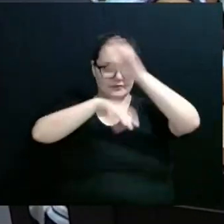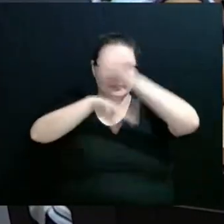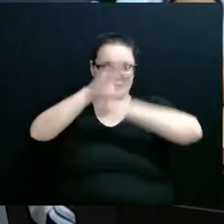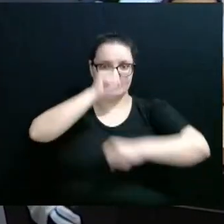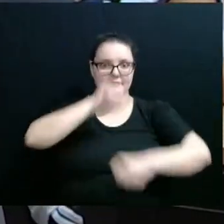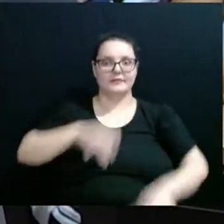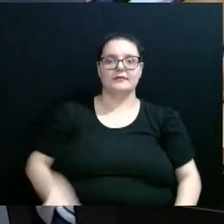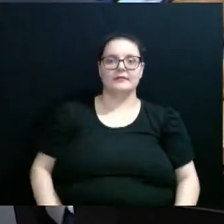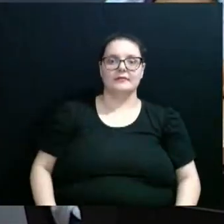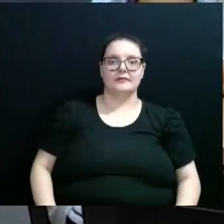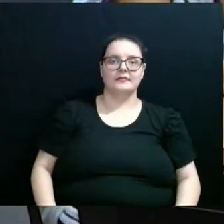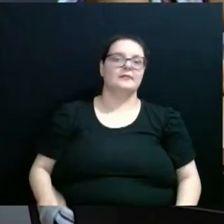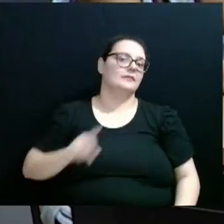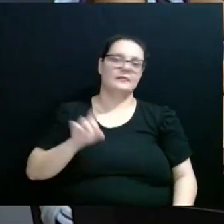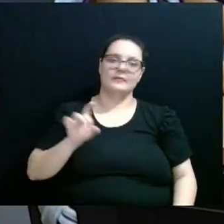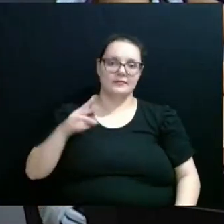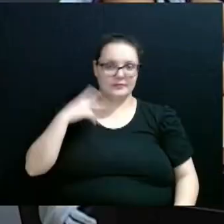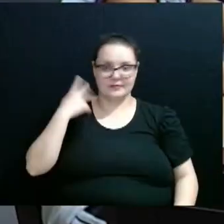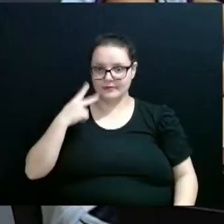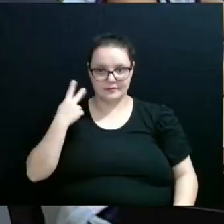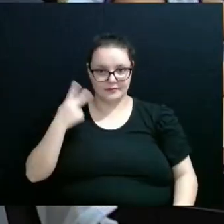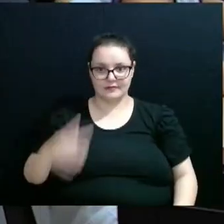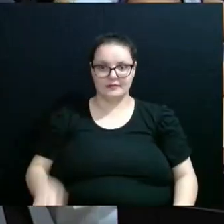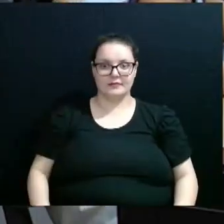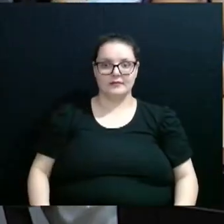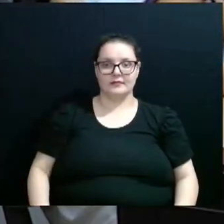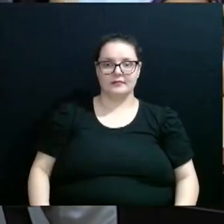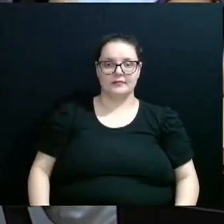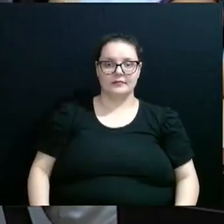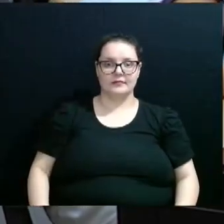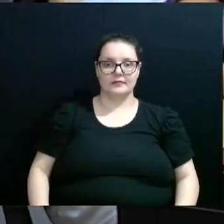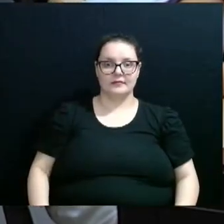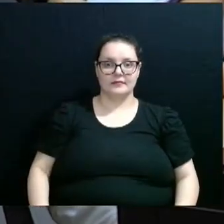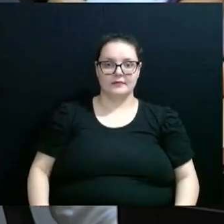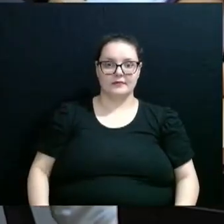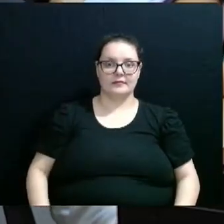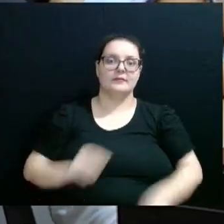os vereadores que cuidam aqui,